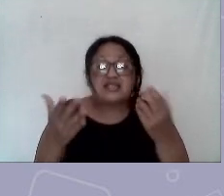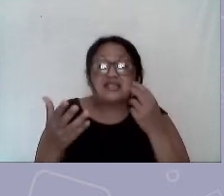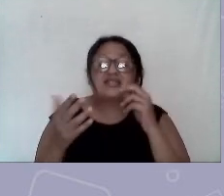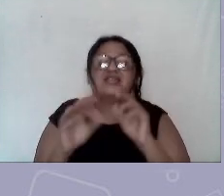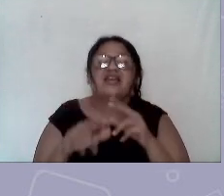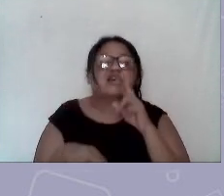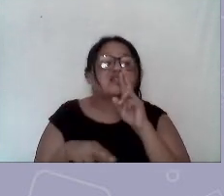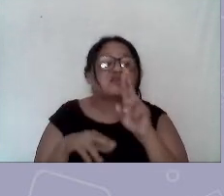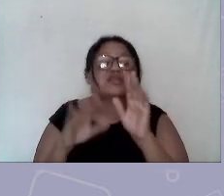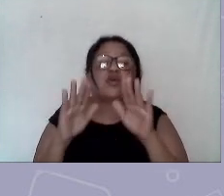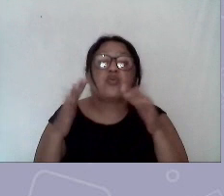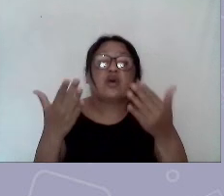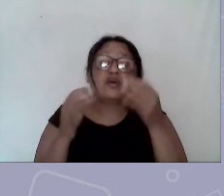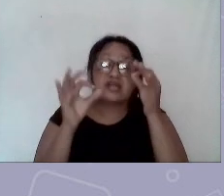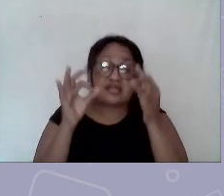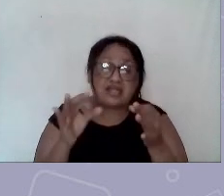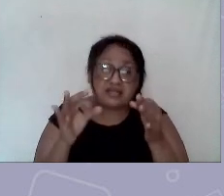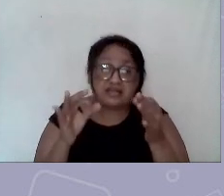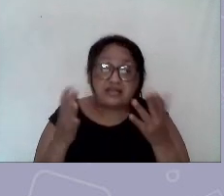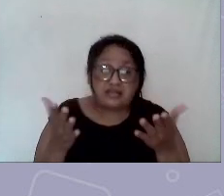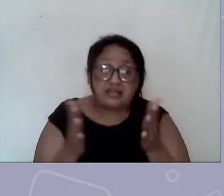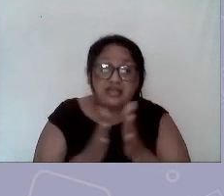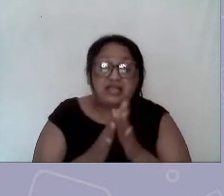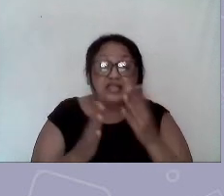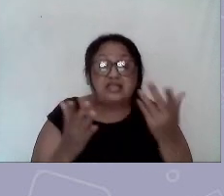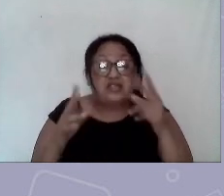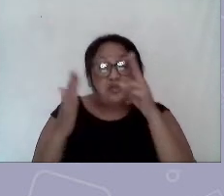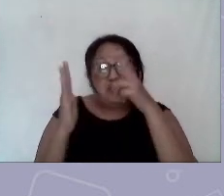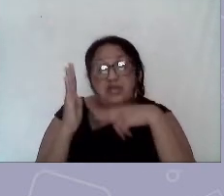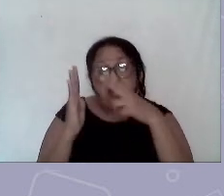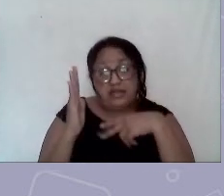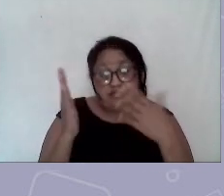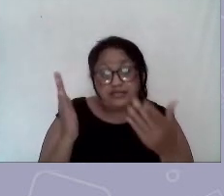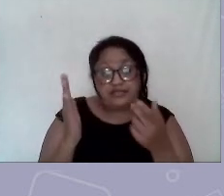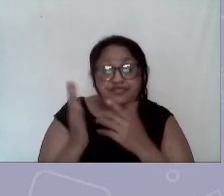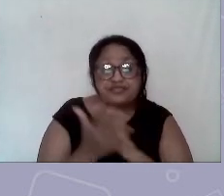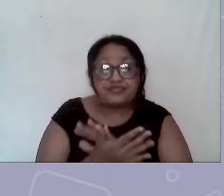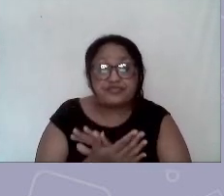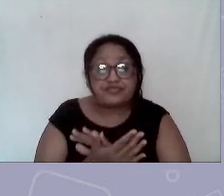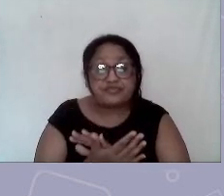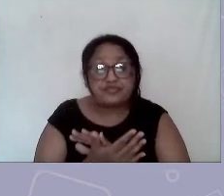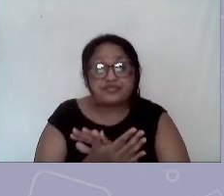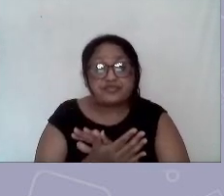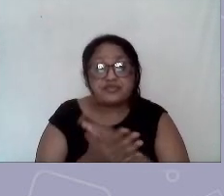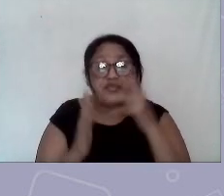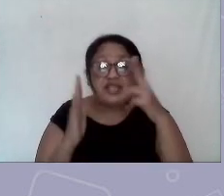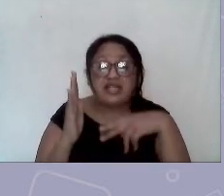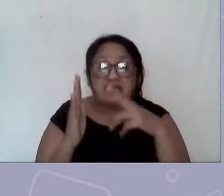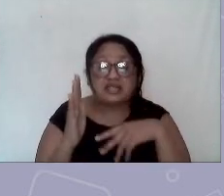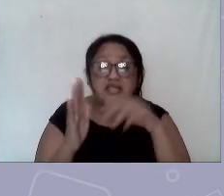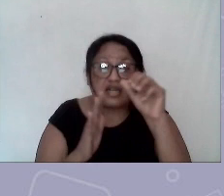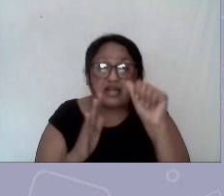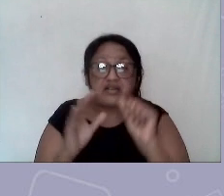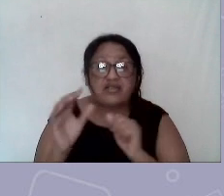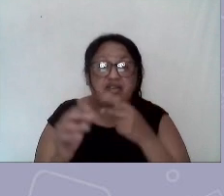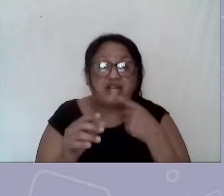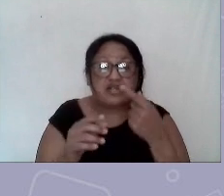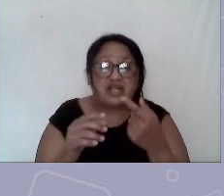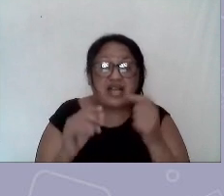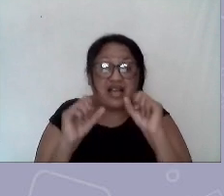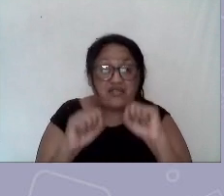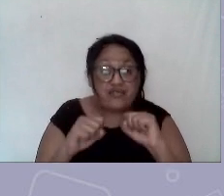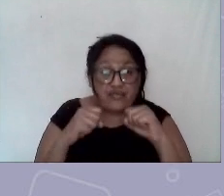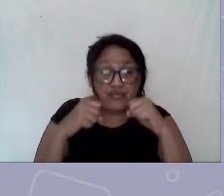correta ok então vamos lá ler cada um dos itens então a letra A diz o seguinte a força